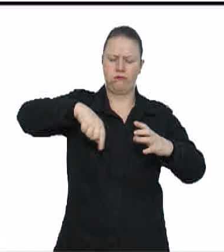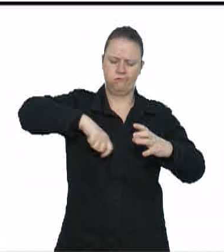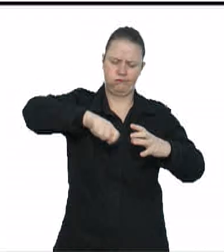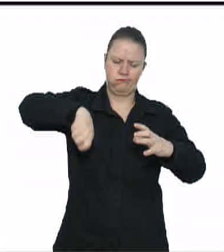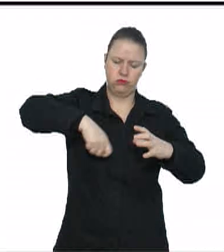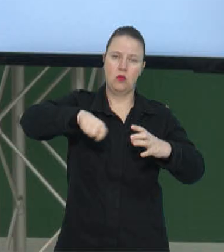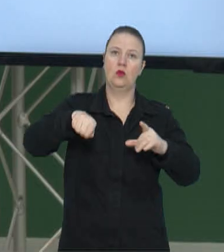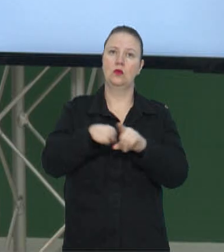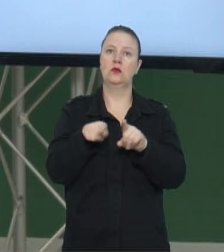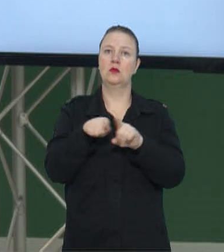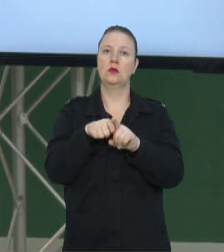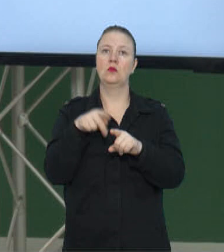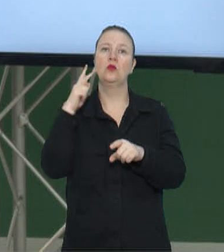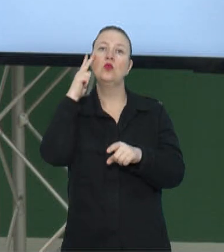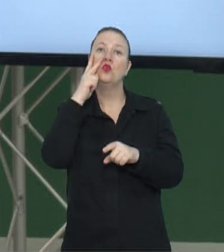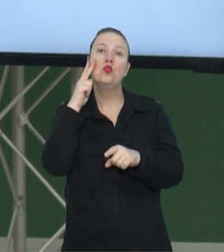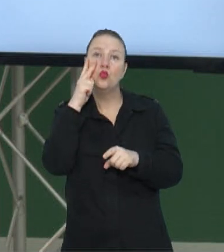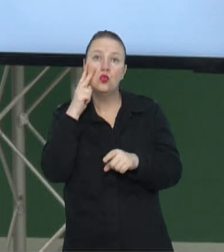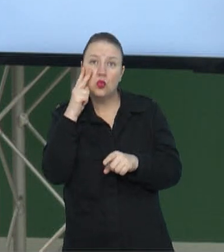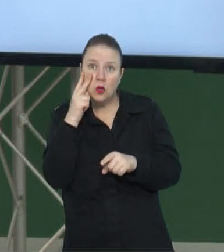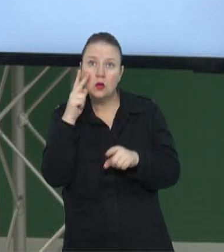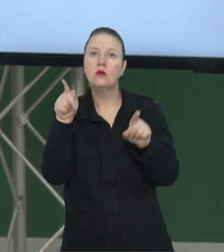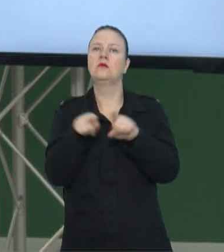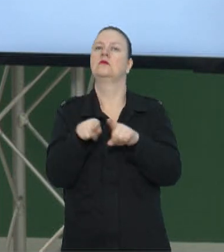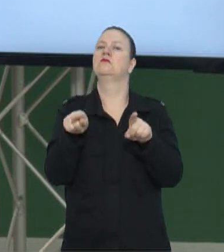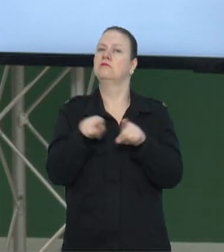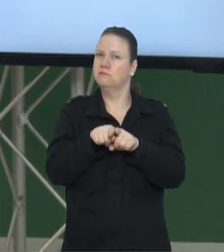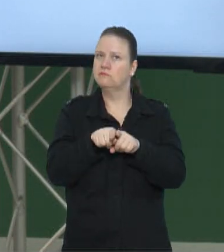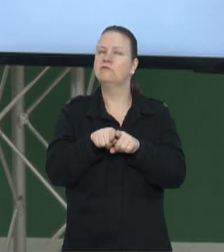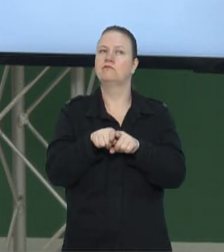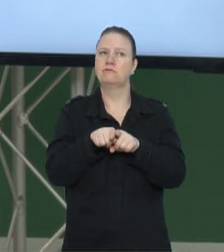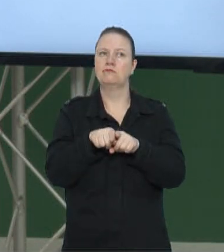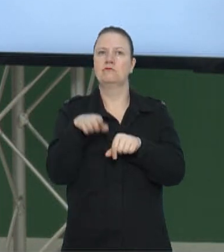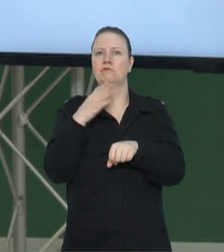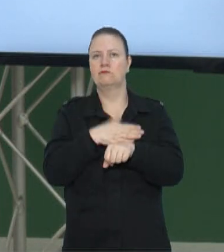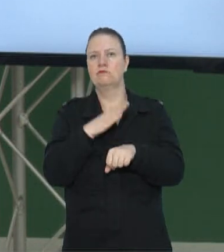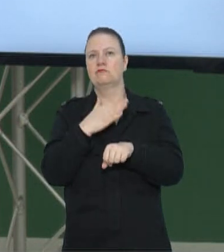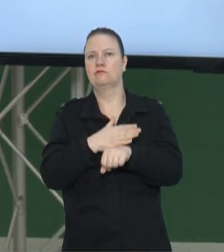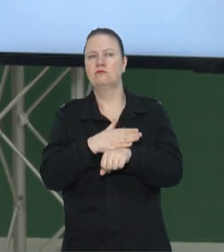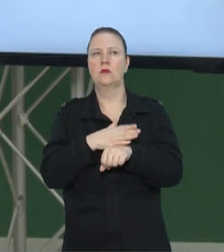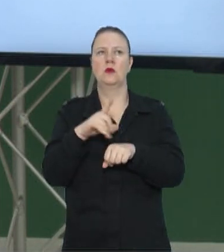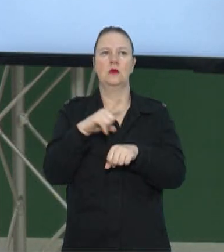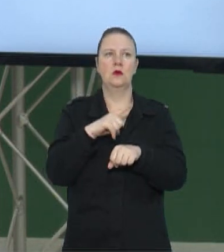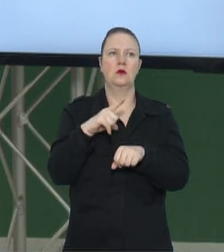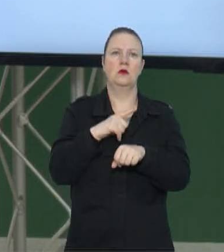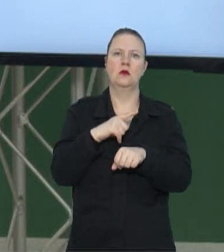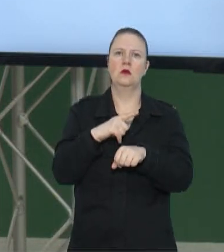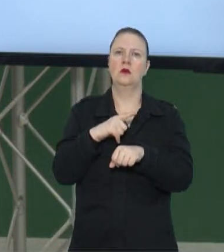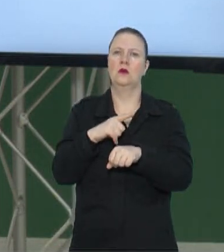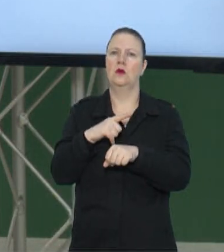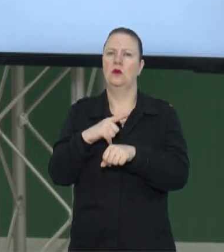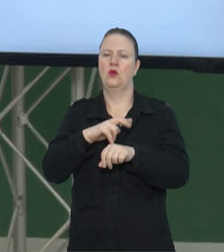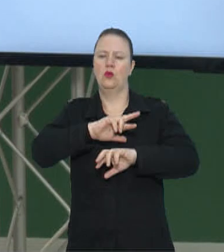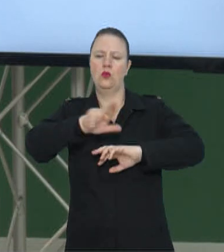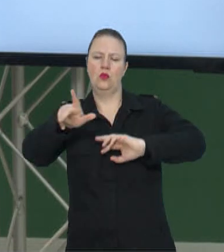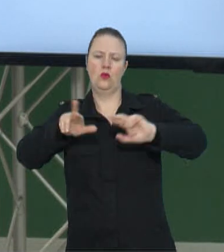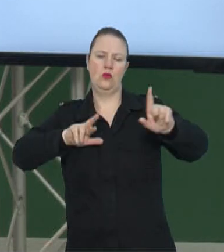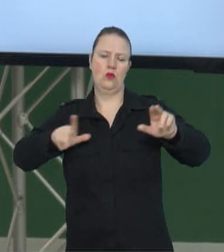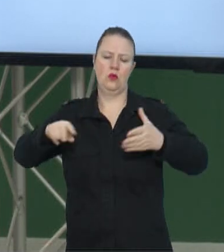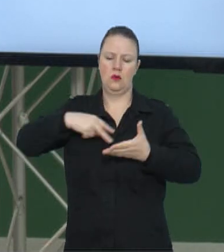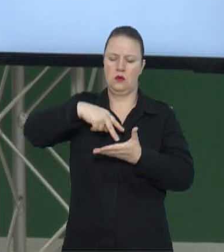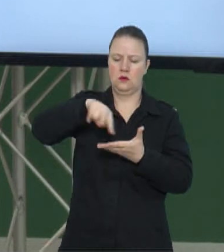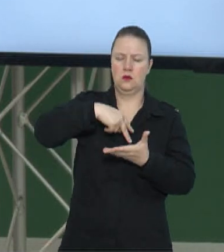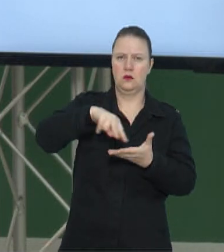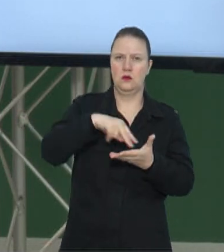vinho também. Além das práticas ali de culturais como a dança, nós temos diferentes grupos folclóricos, por